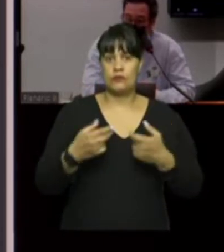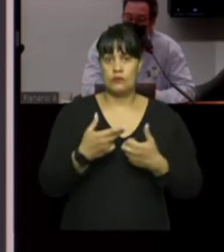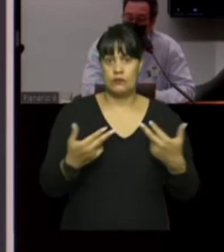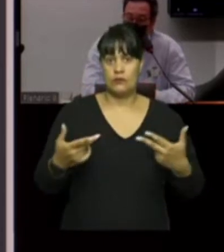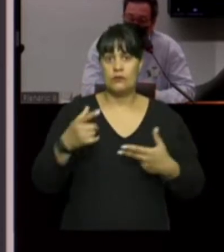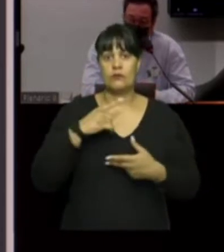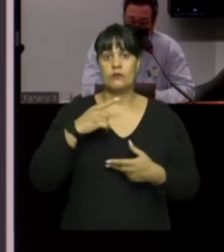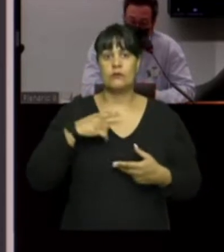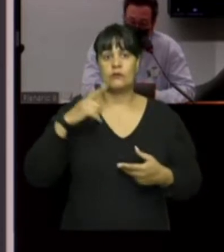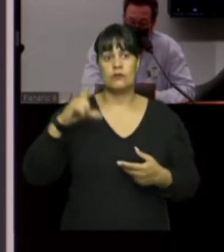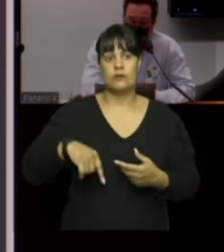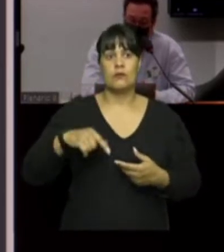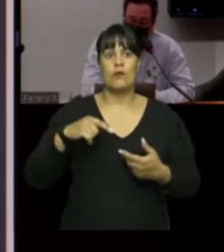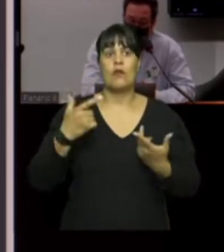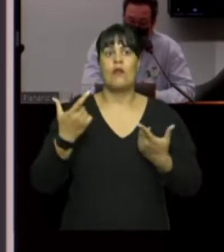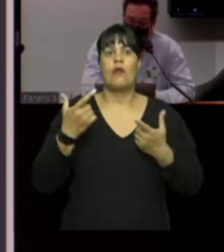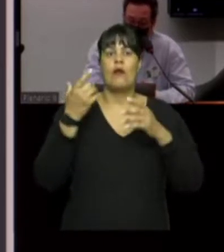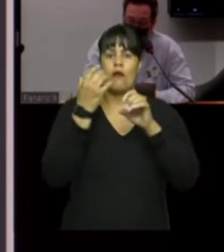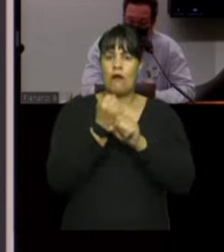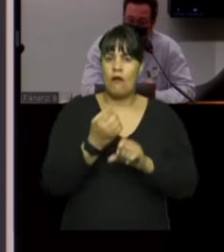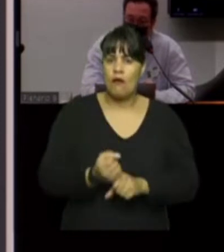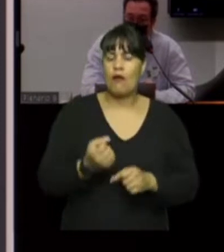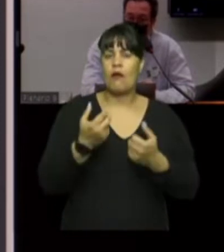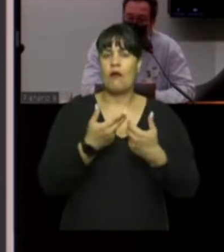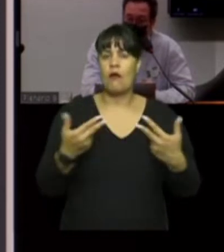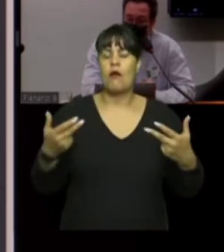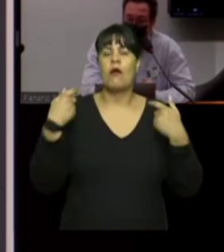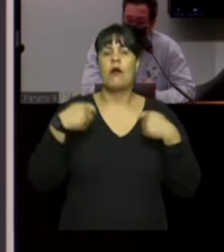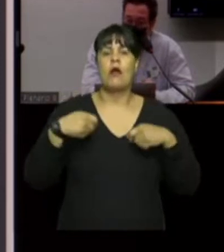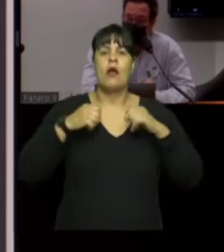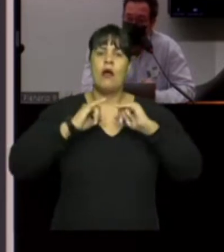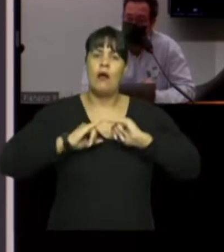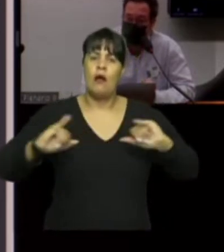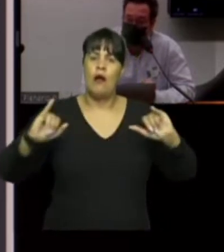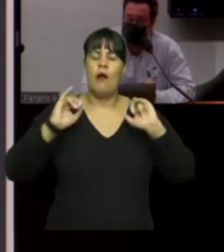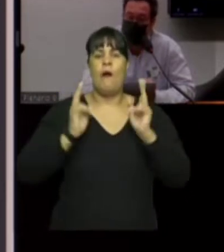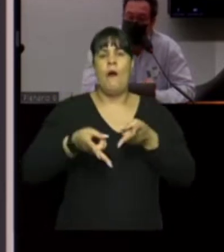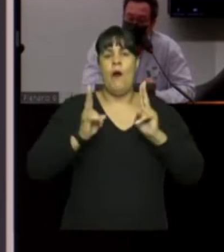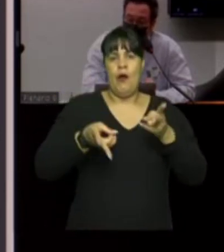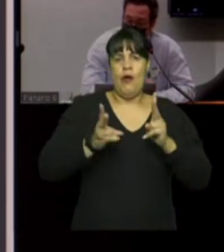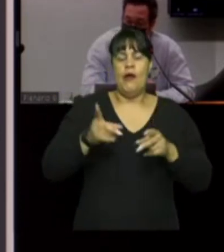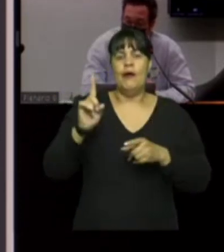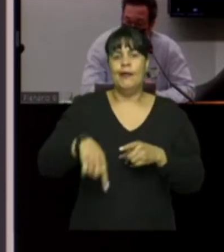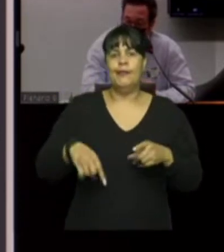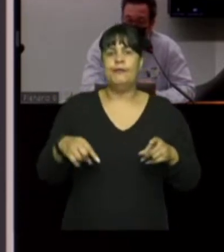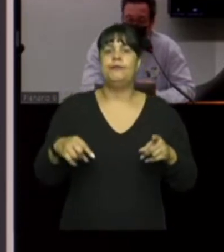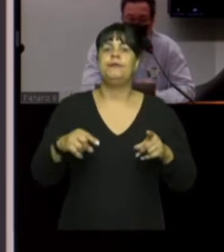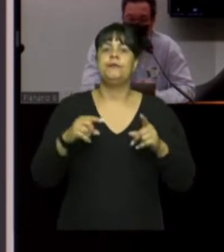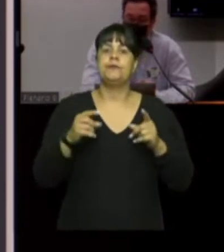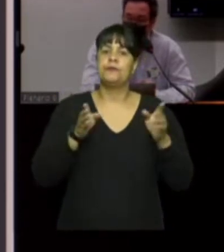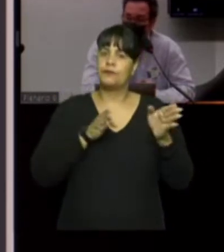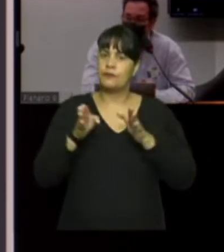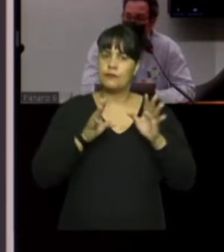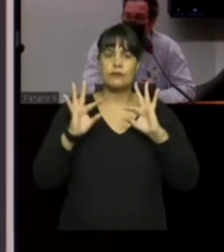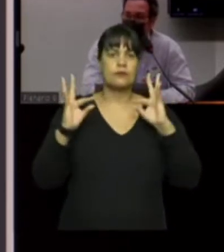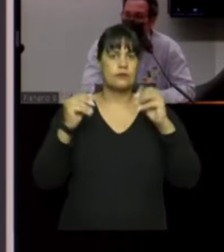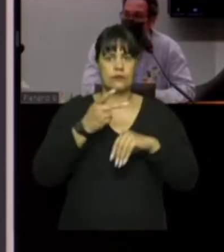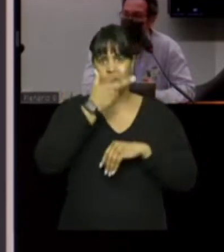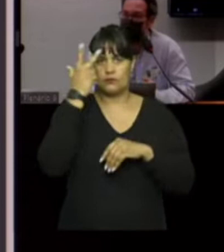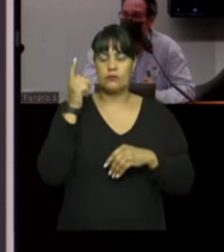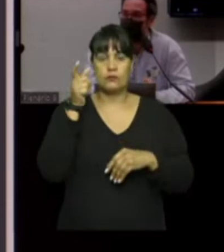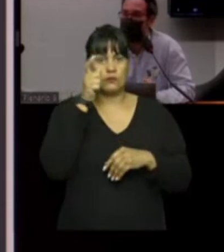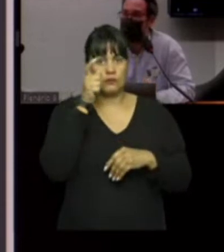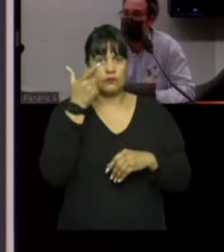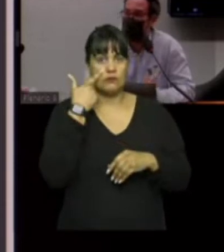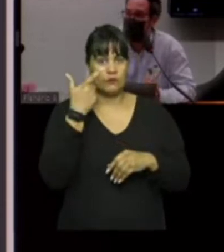campo, incluindo dados de execução e recursos, sejam publicadas regularmente em meios acessíveis a todas as pessoas